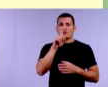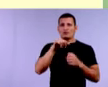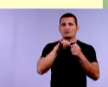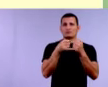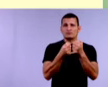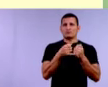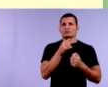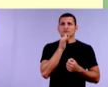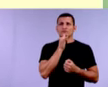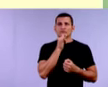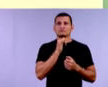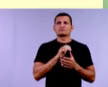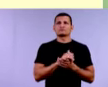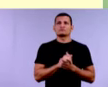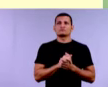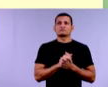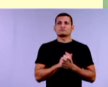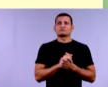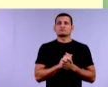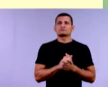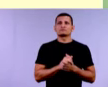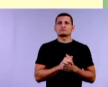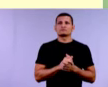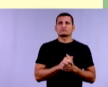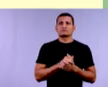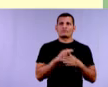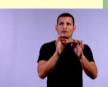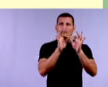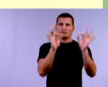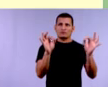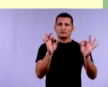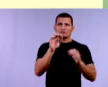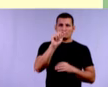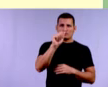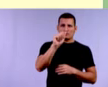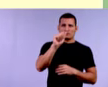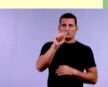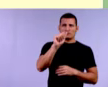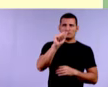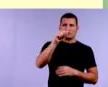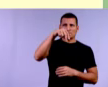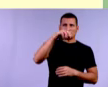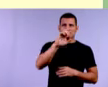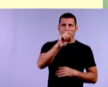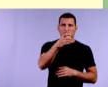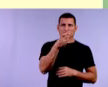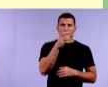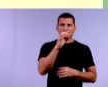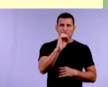presente exposição de motivos, segue minuta de decreto. Bem, a